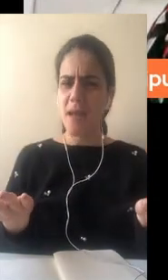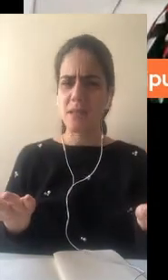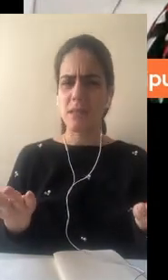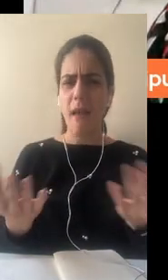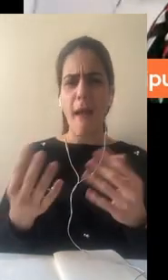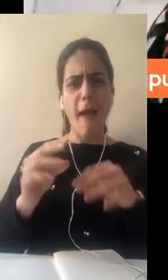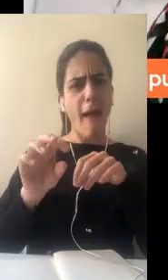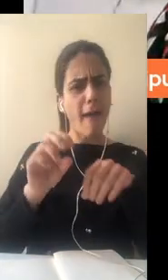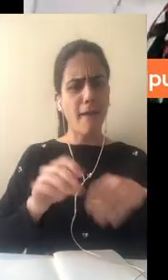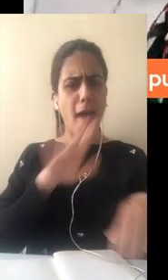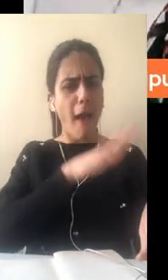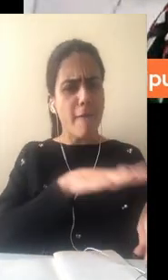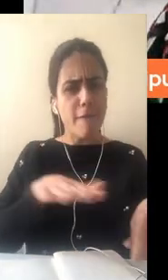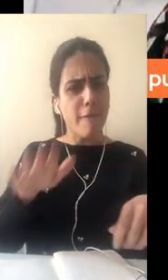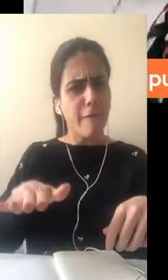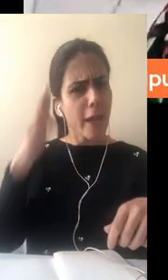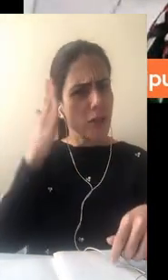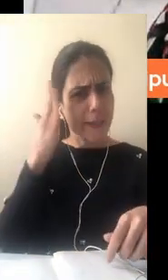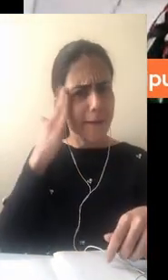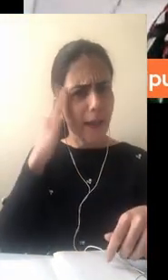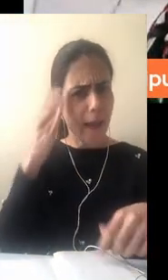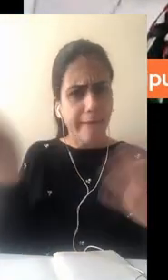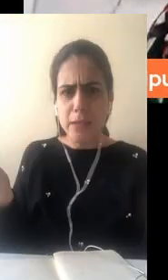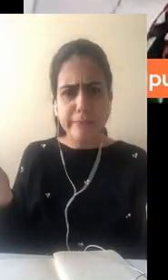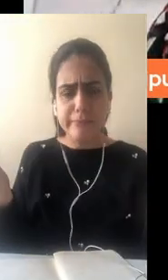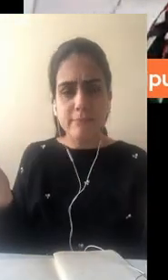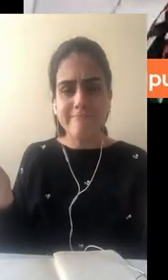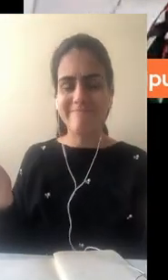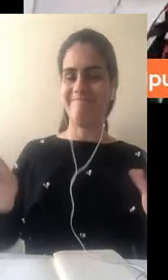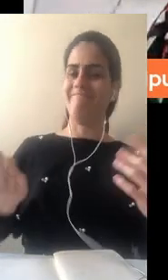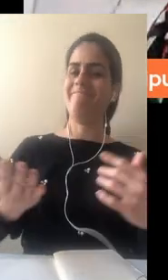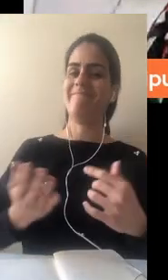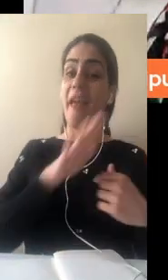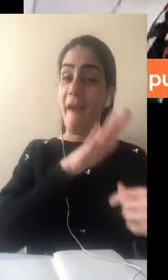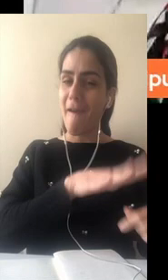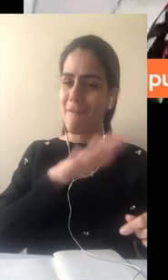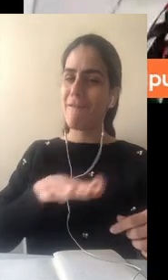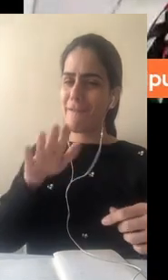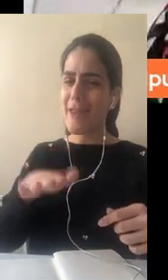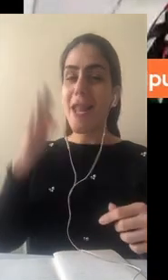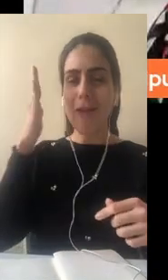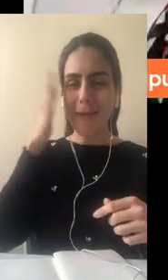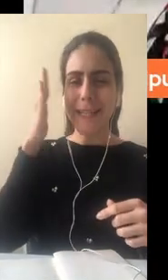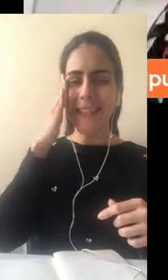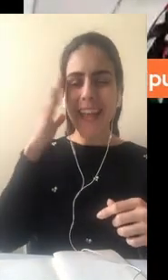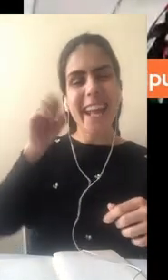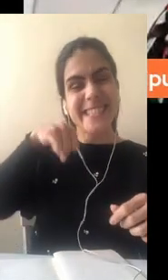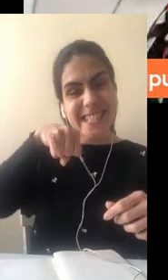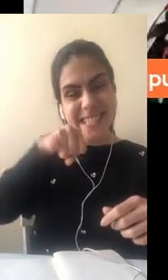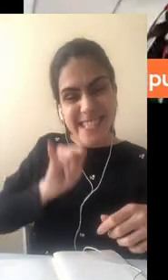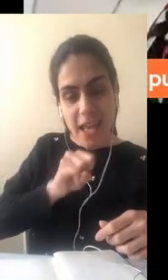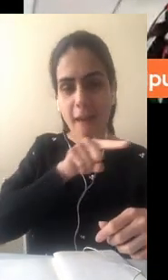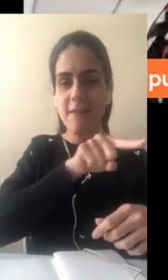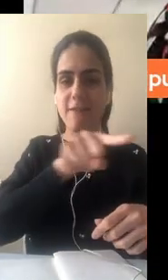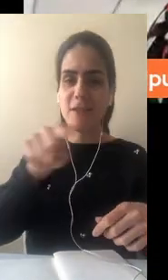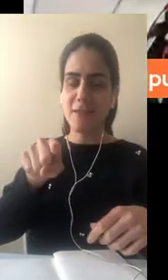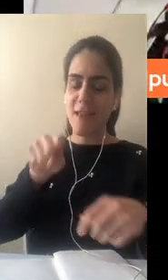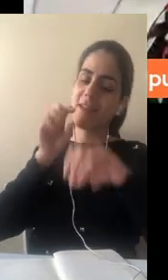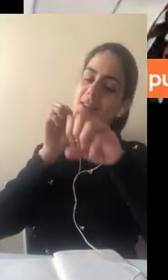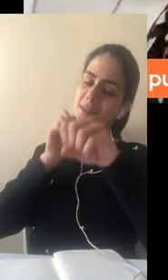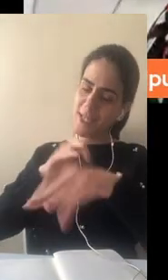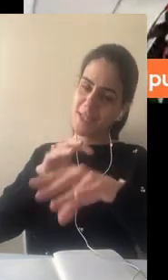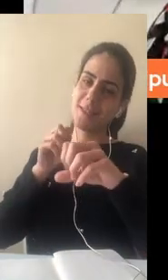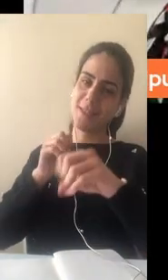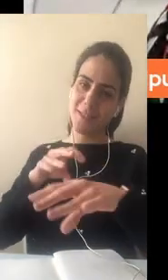entendem? Eles só vão entender aquilo que você ensinar. É exatamente por não